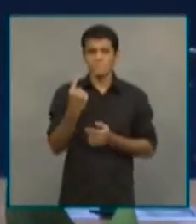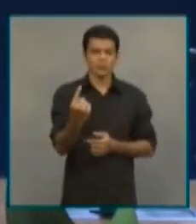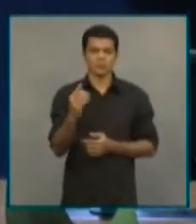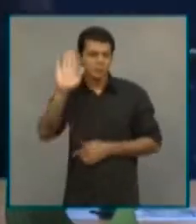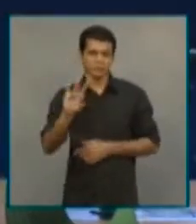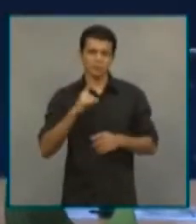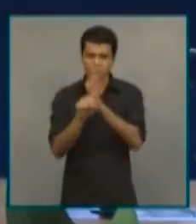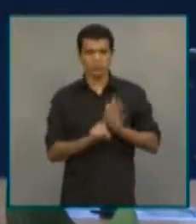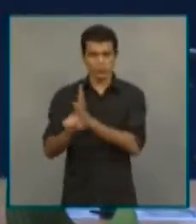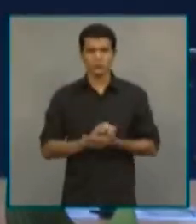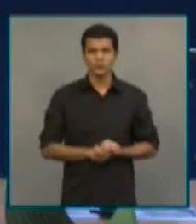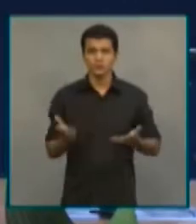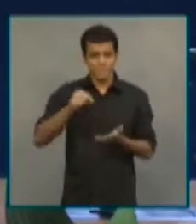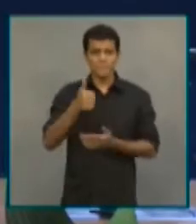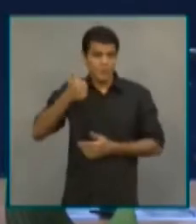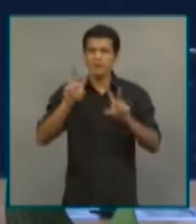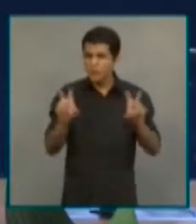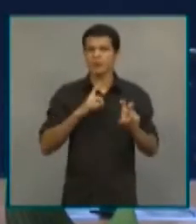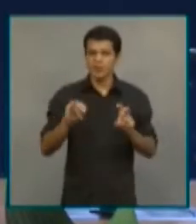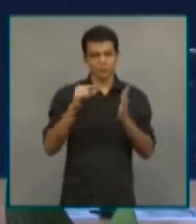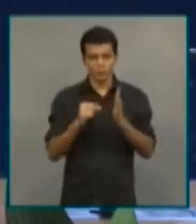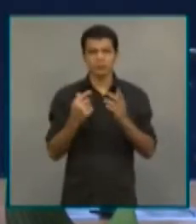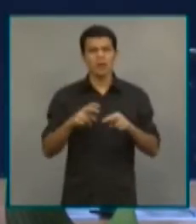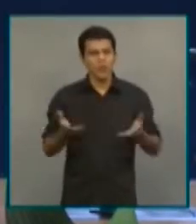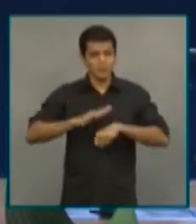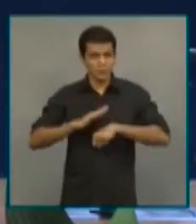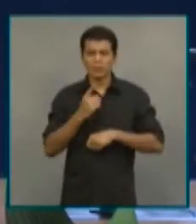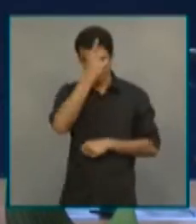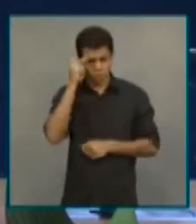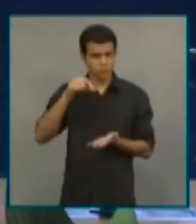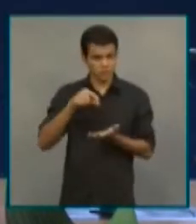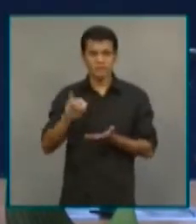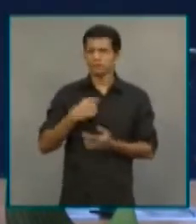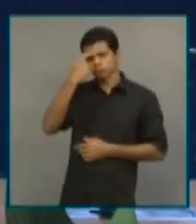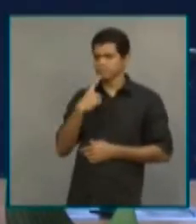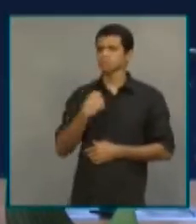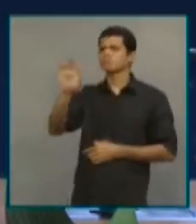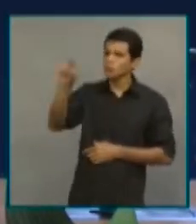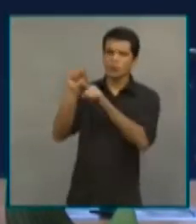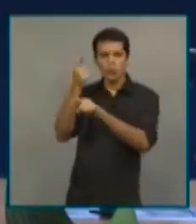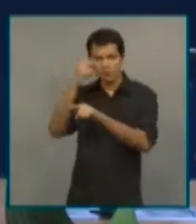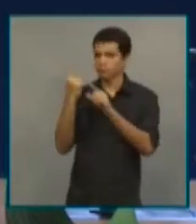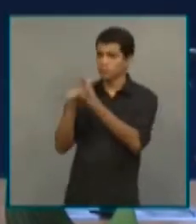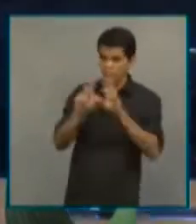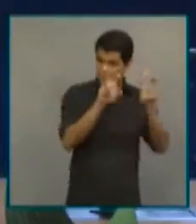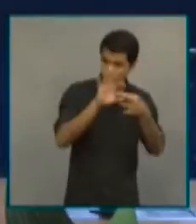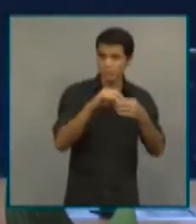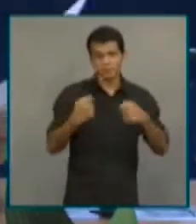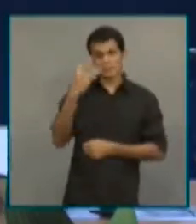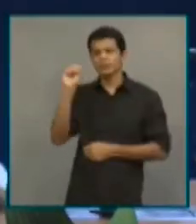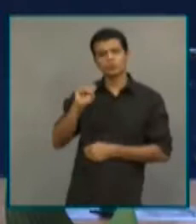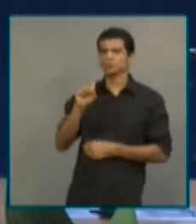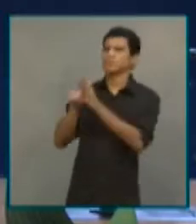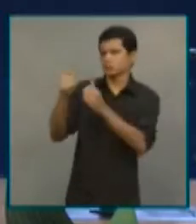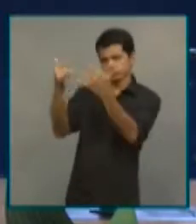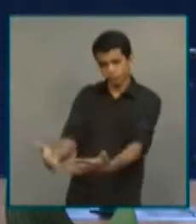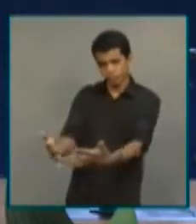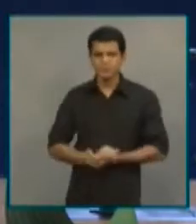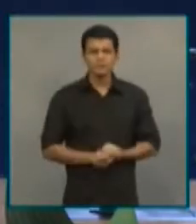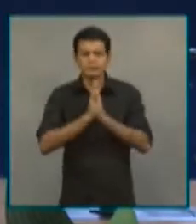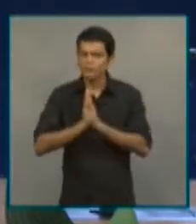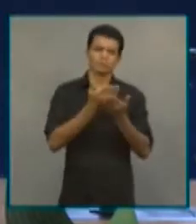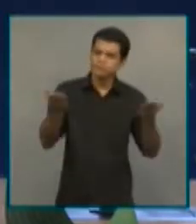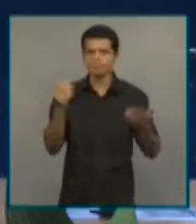Voltamos agora ao debate promovido pela Assembleia Legislativa do Estado do Ceará. Solicitamos